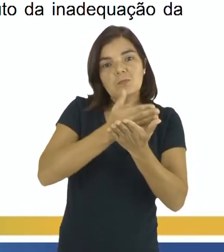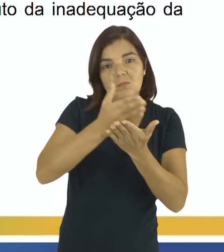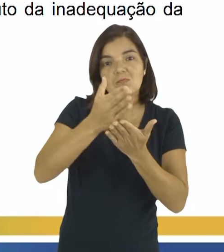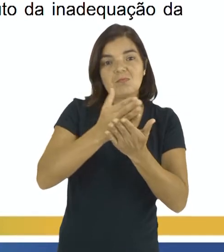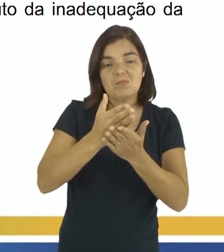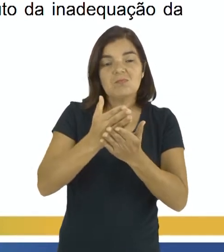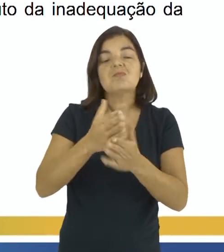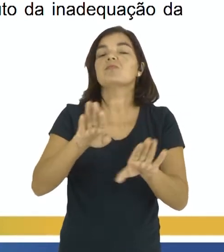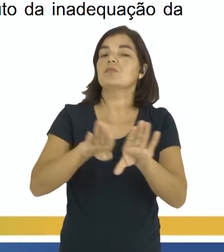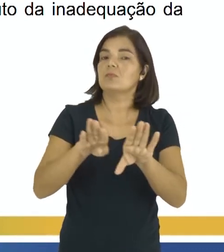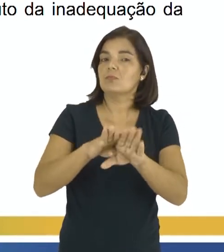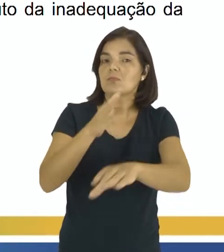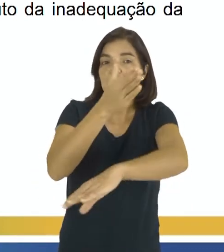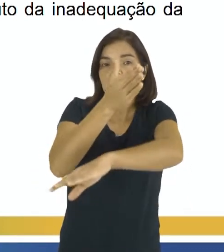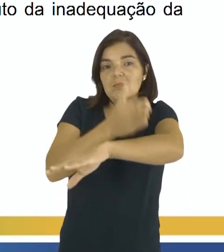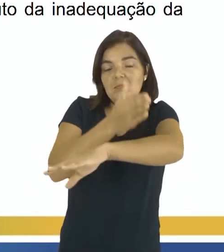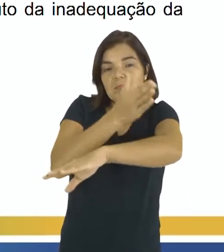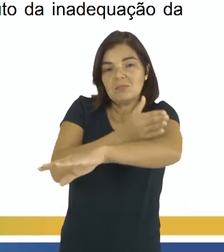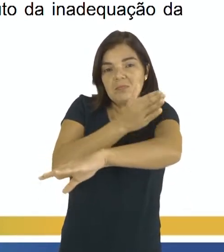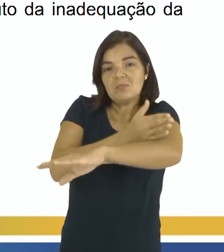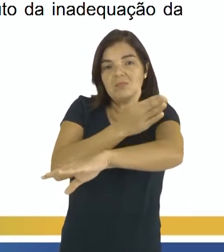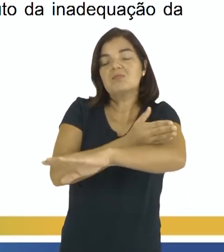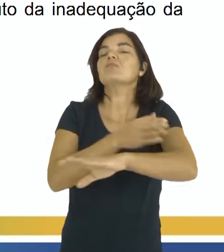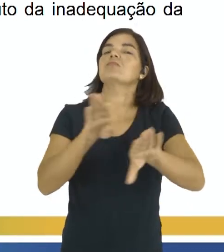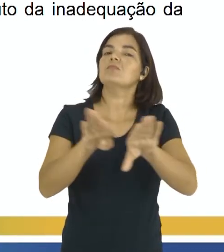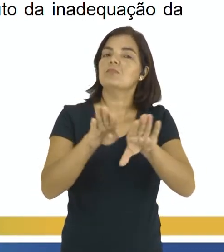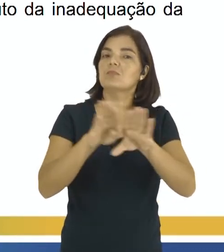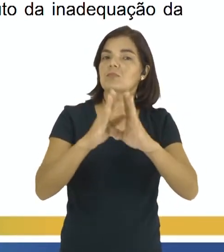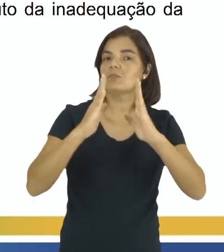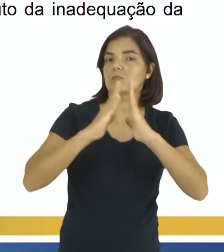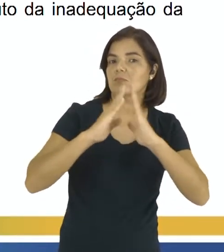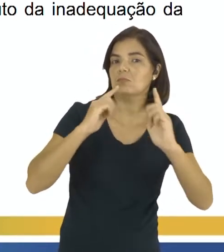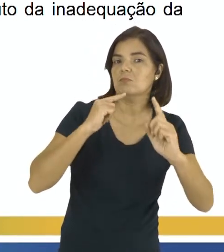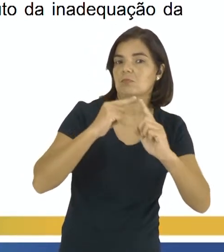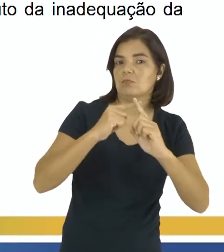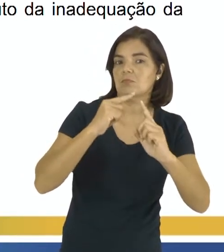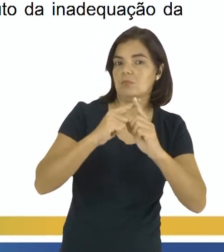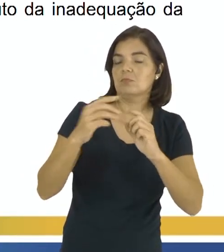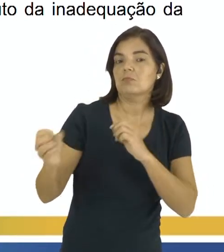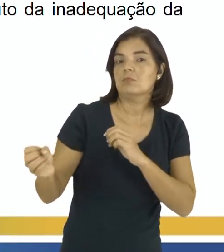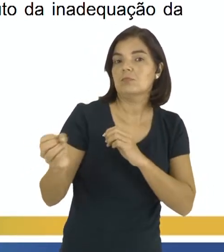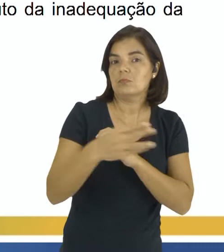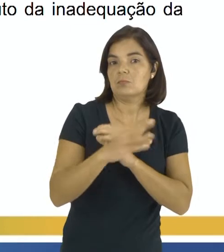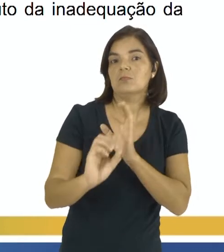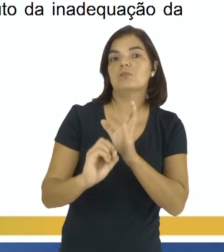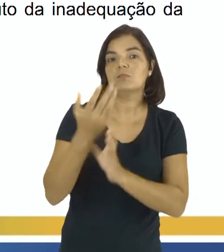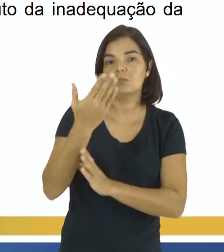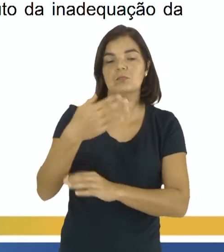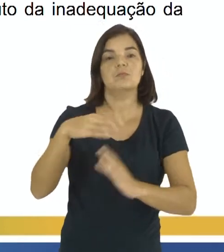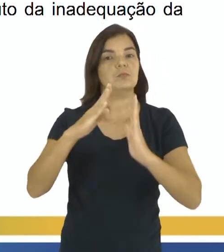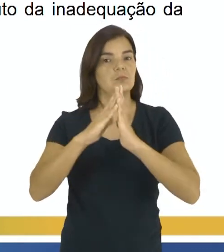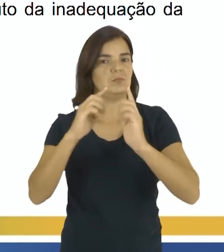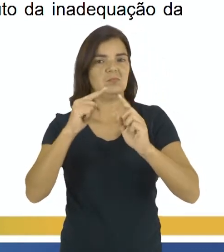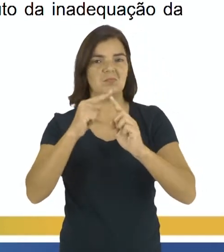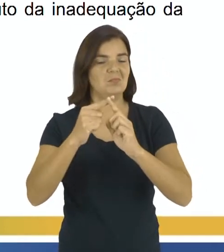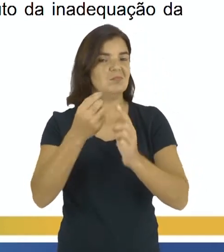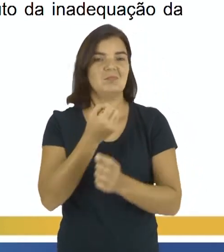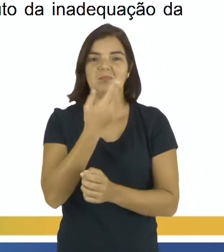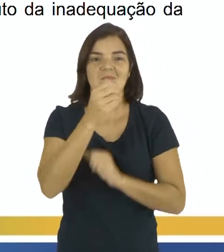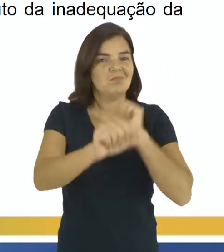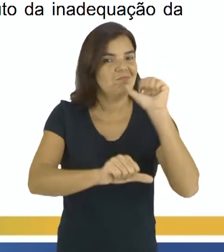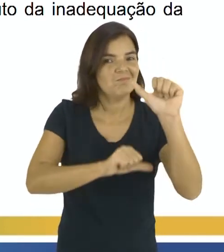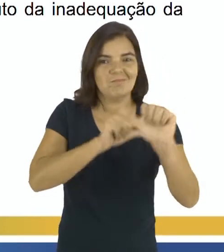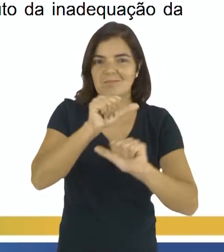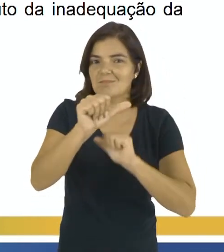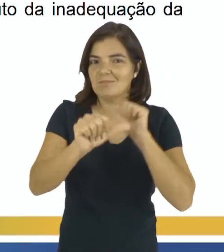Idade Média, fruto da inadequação da Igreja à nova realidade. A Igreja não estava adequada às mudanças